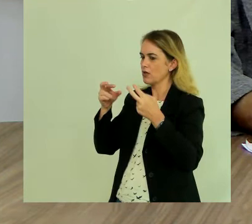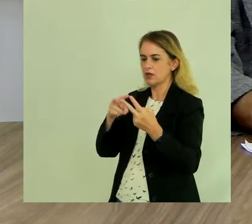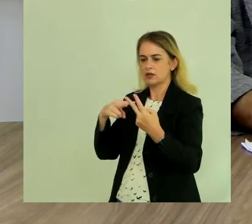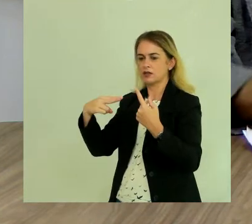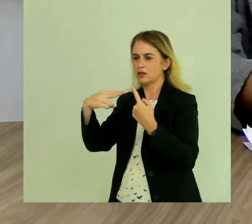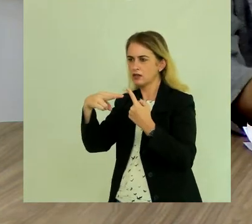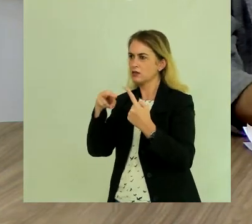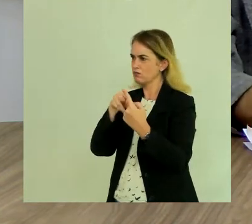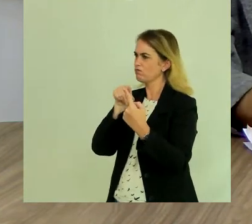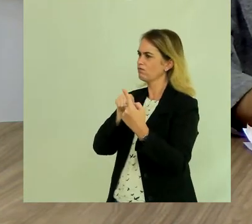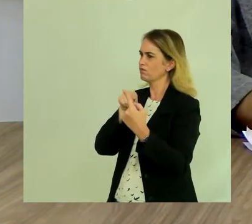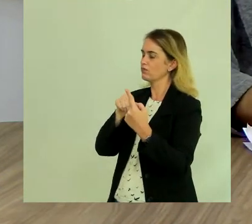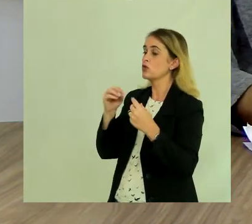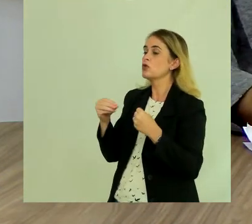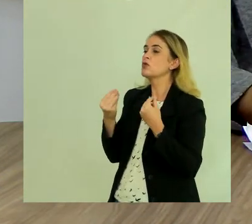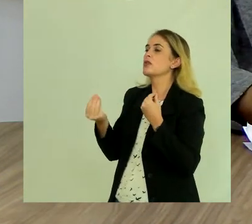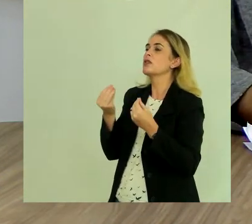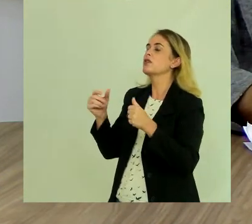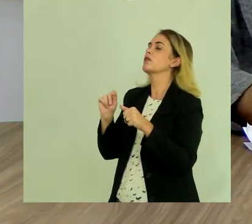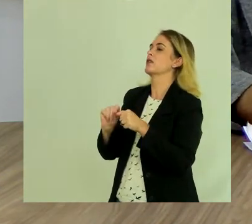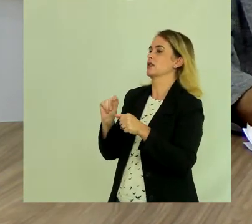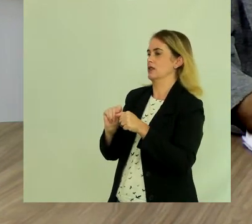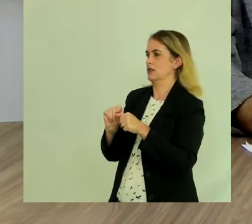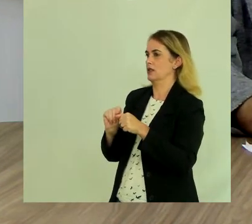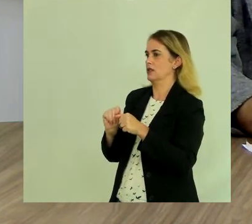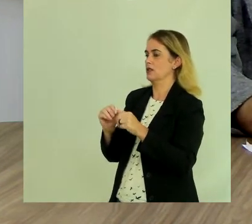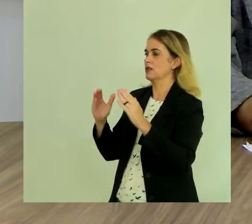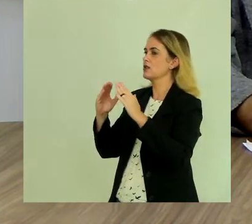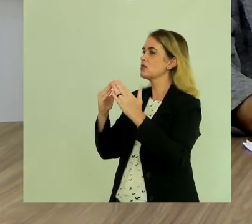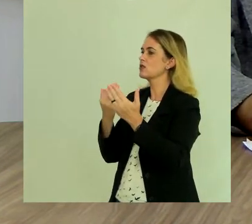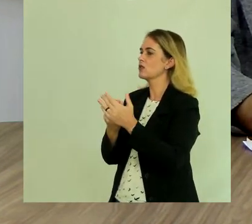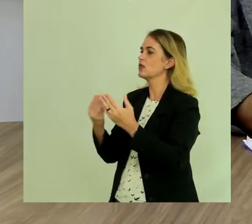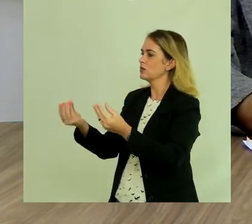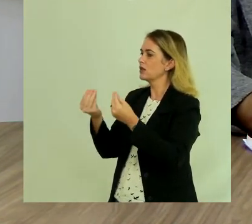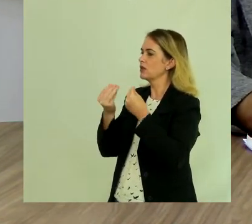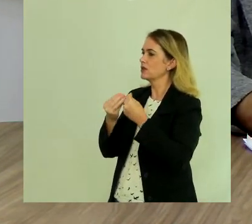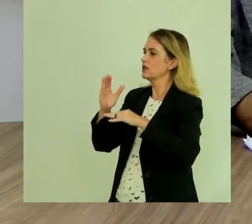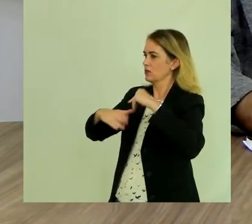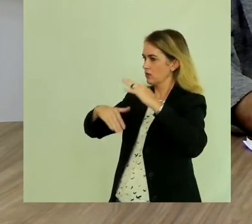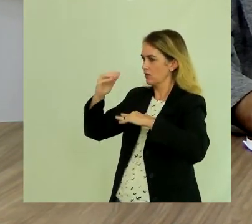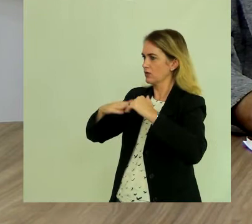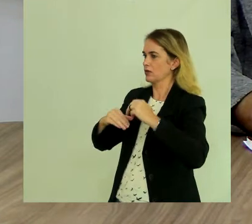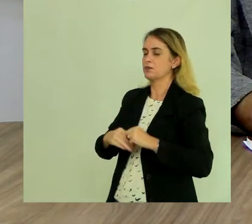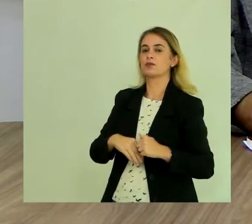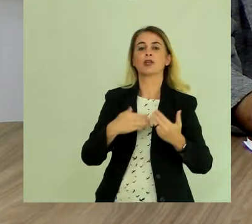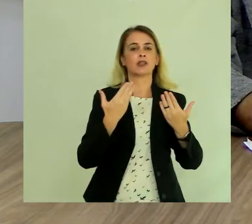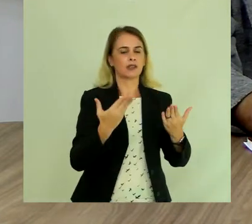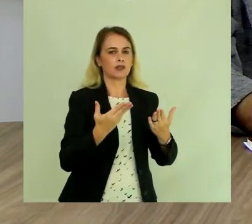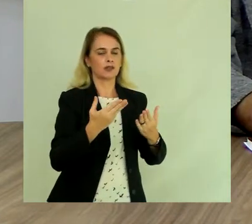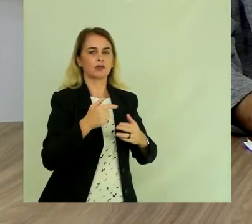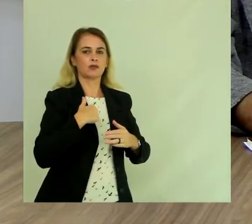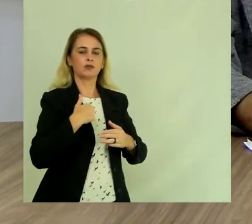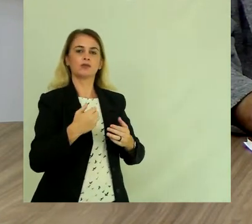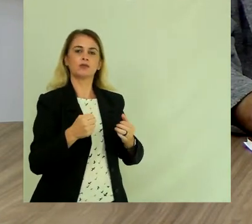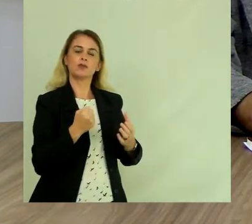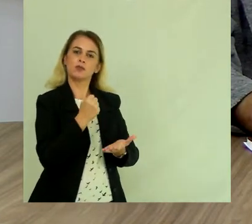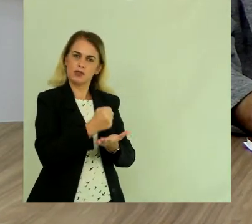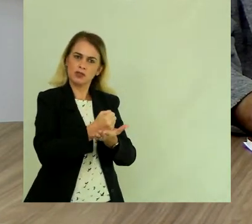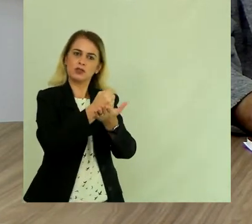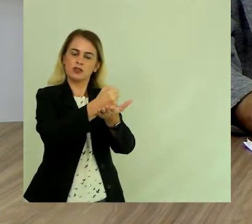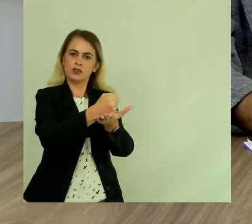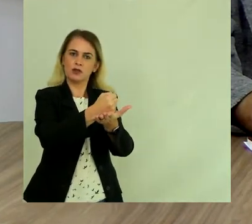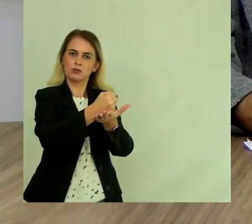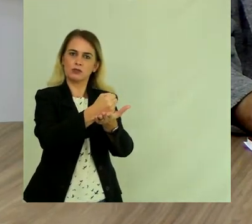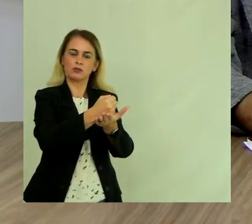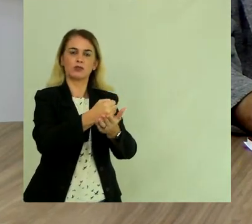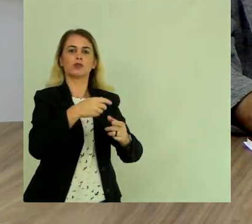intérprete, quais os procedimentos a escola deve tomar para isso? Então, primeiramente, dar esse apoio mesmo